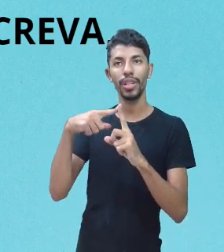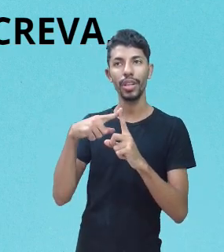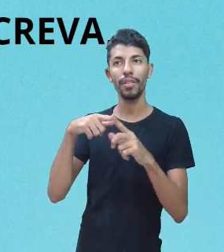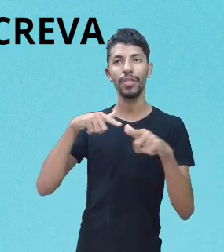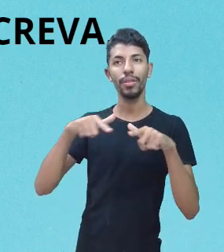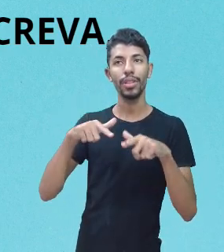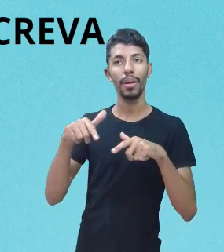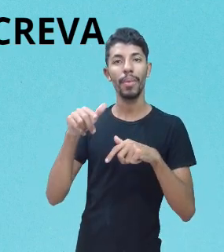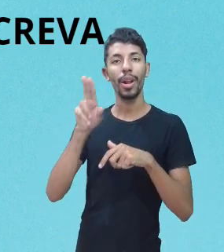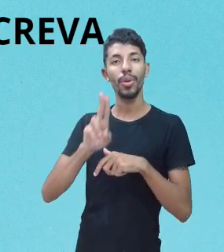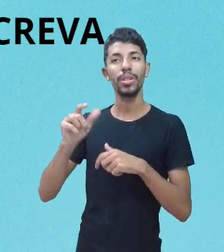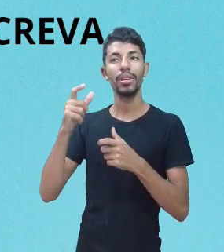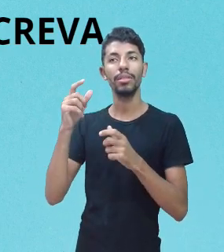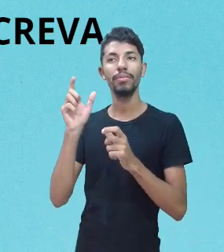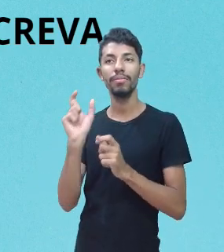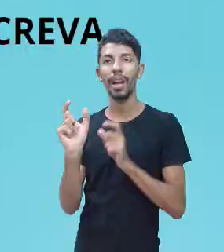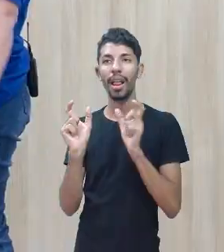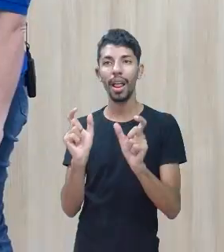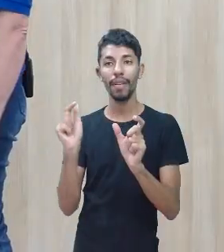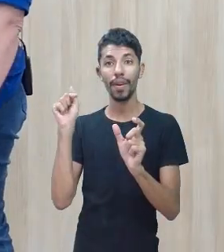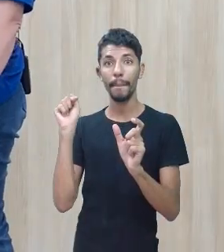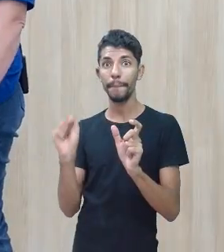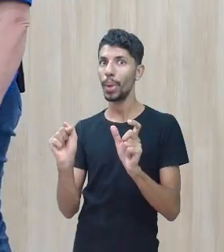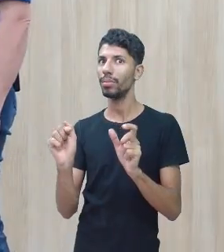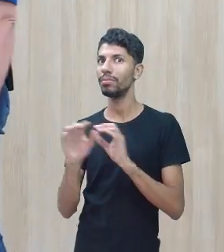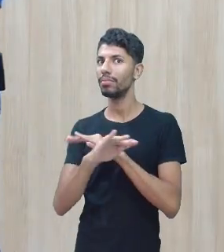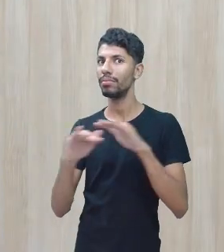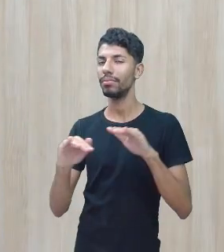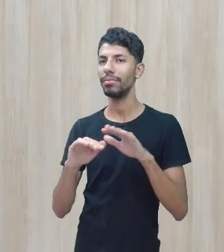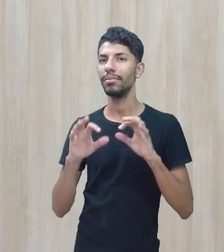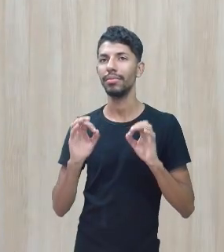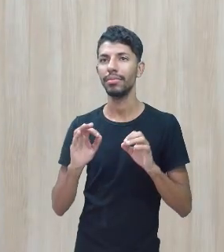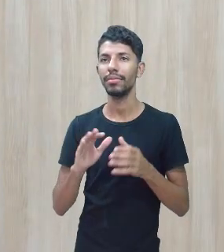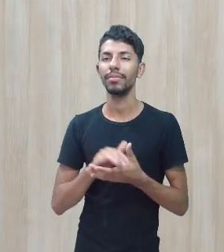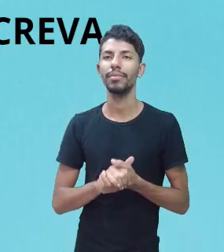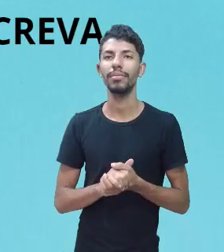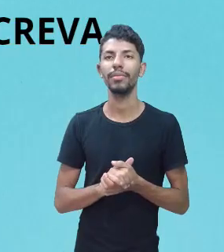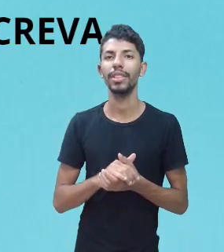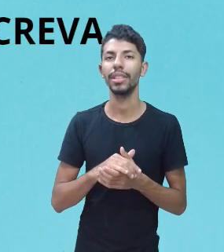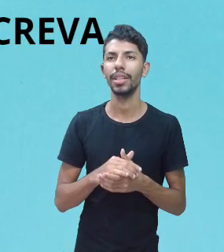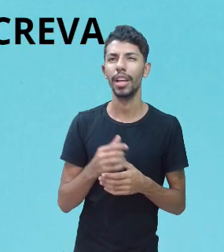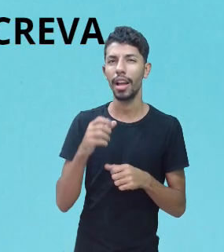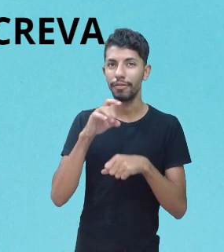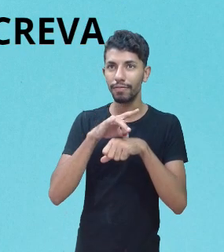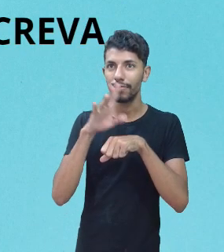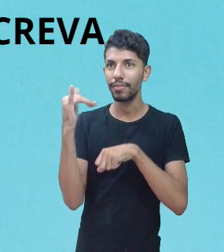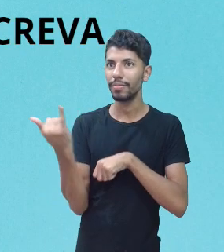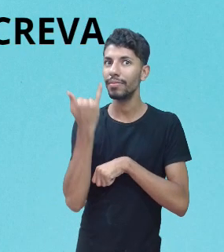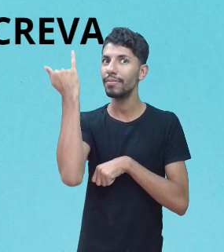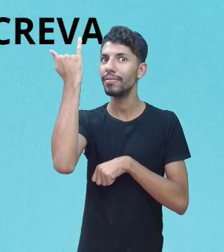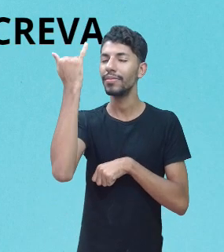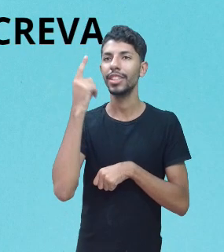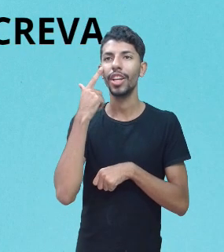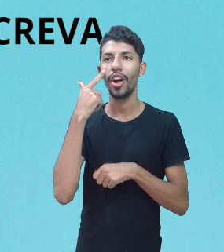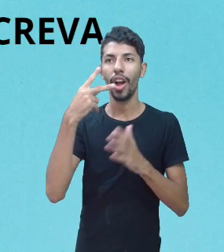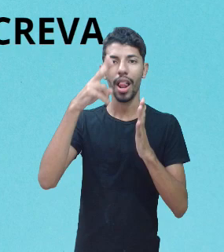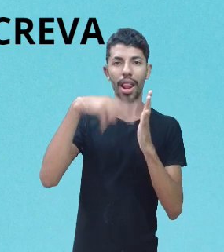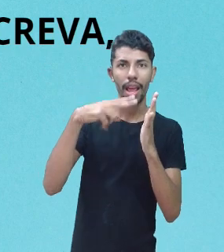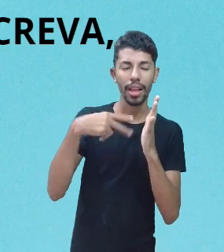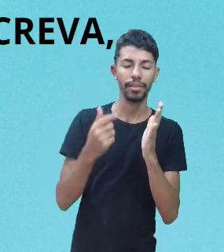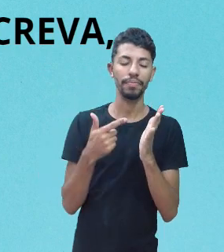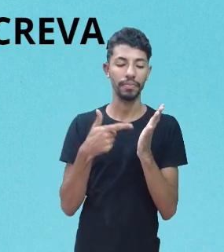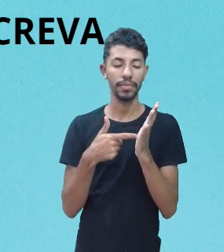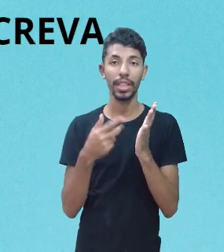palavras. Ponto final. Tivemos aula de pontuação. Dica importante. Leia,